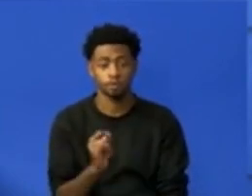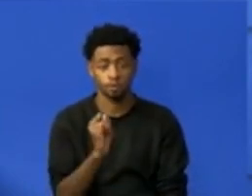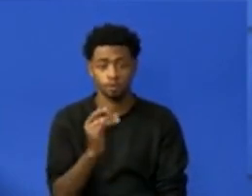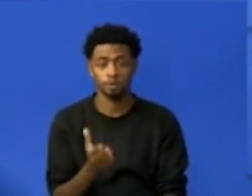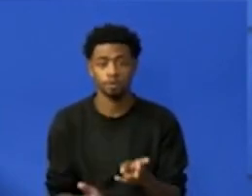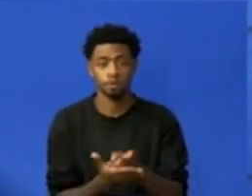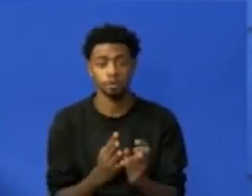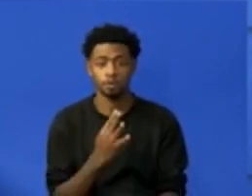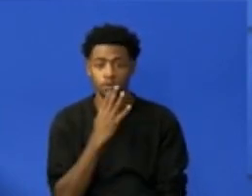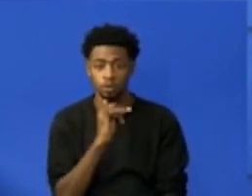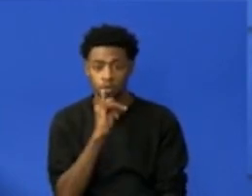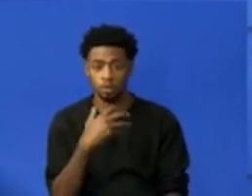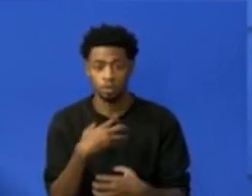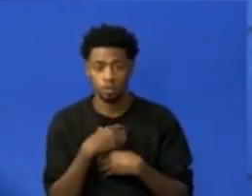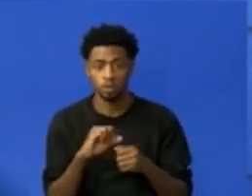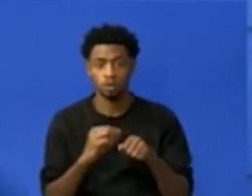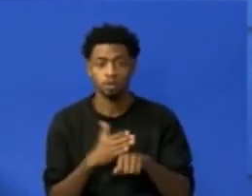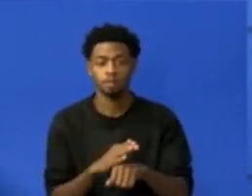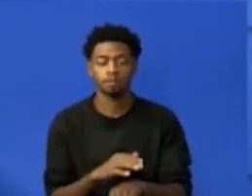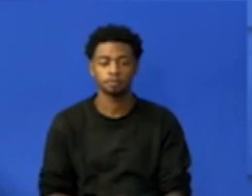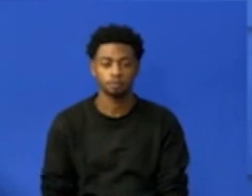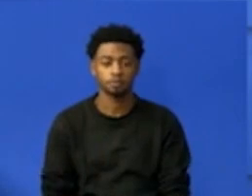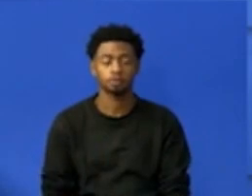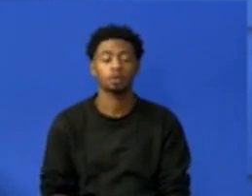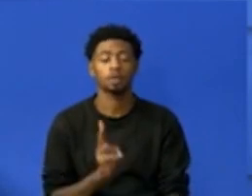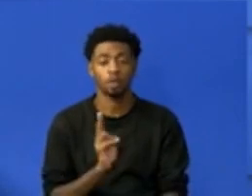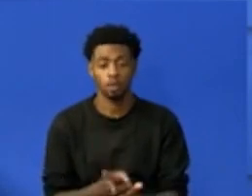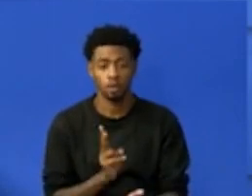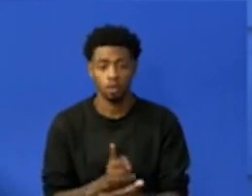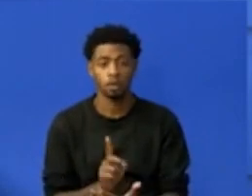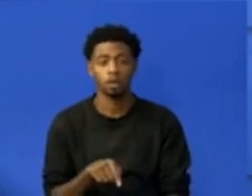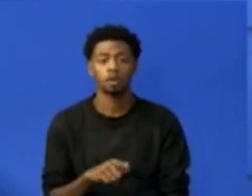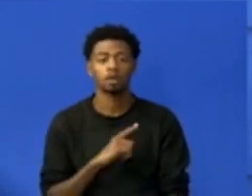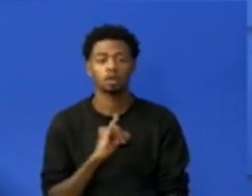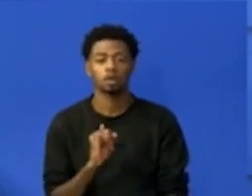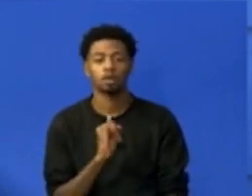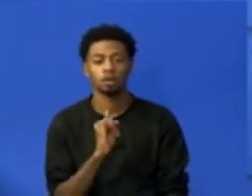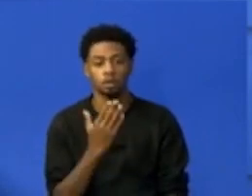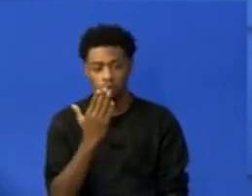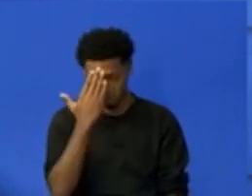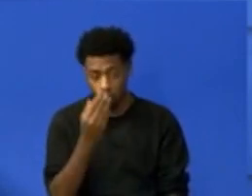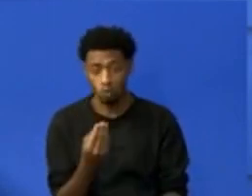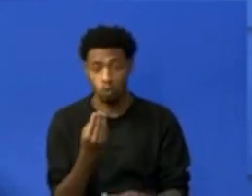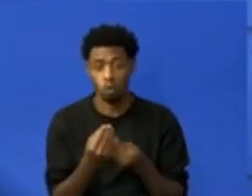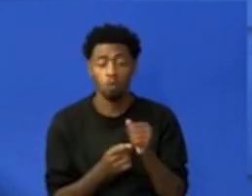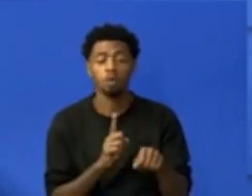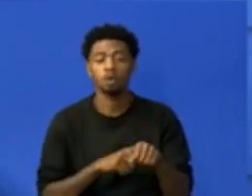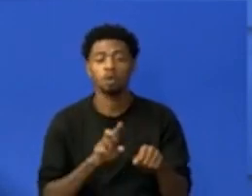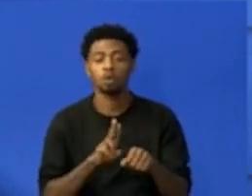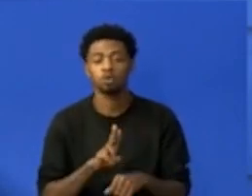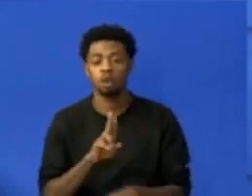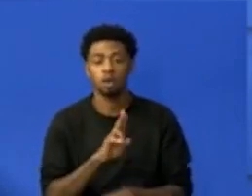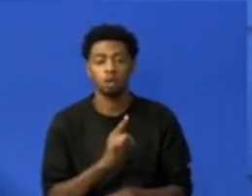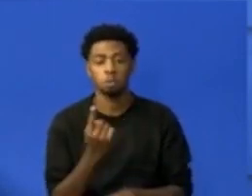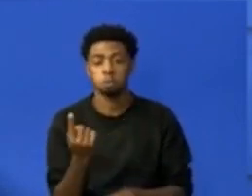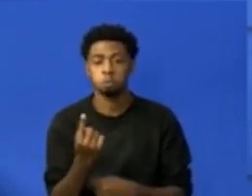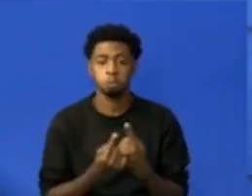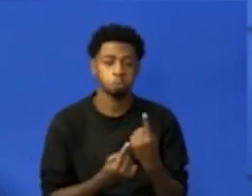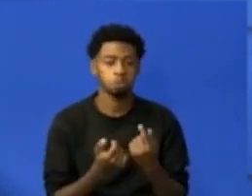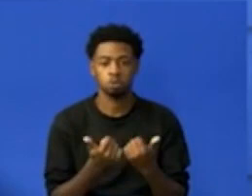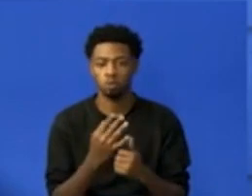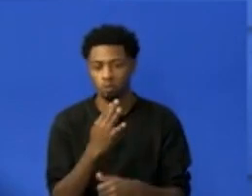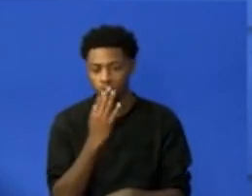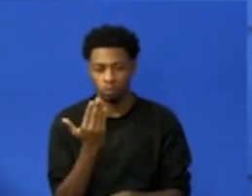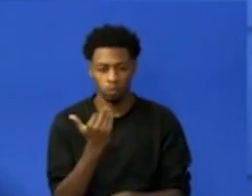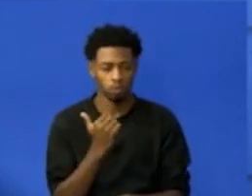importante. O conhecimento desses métodos de treinamento é de extrema importância para que se saiba em que momento aplicar um ou outro. Vamos